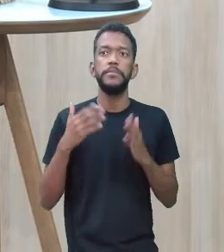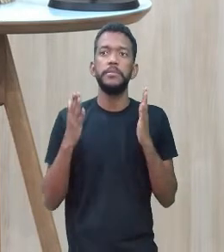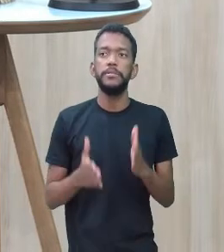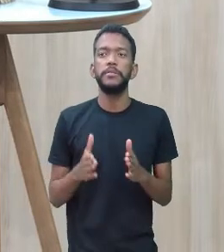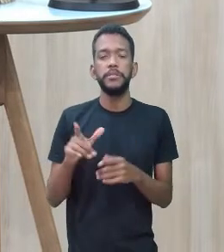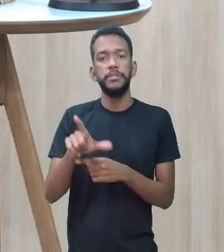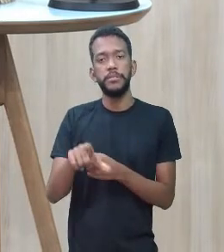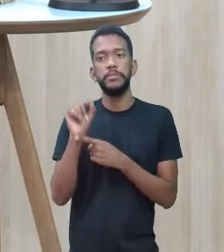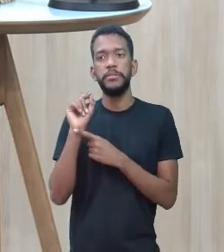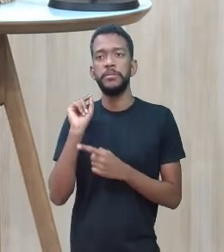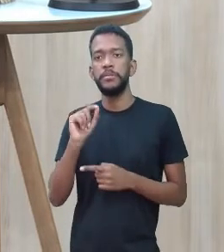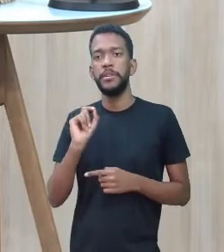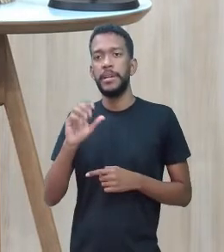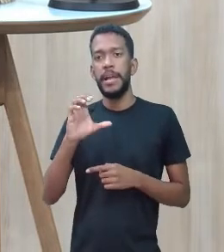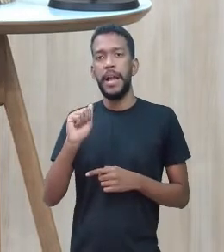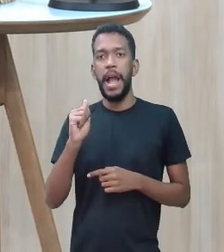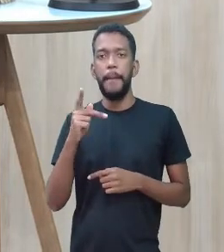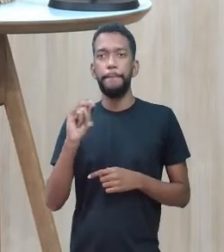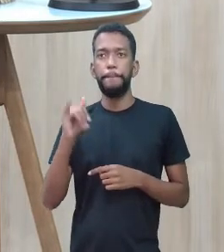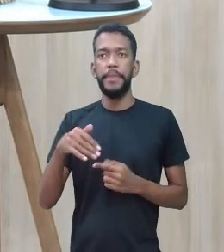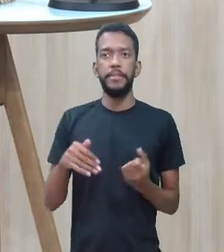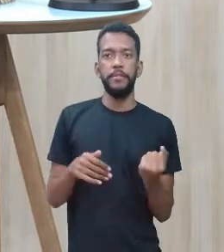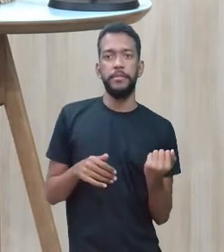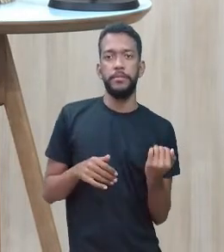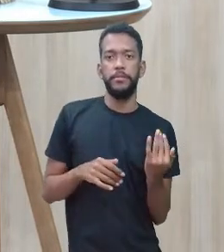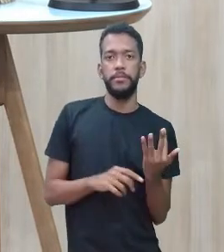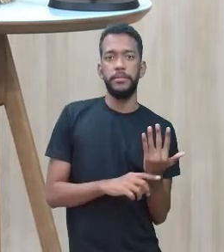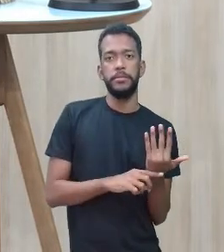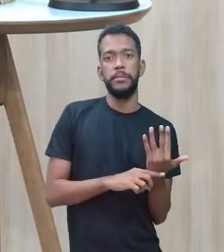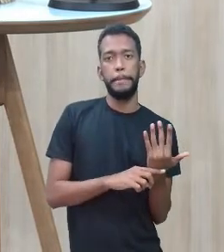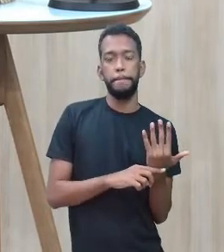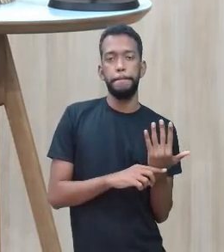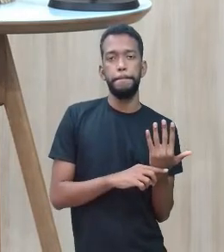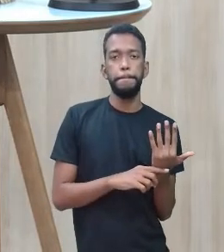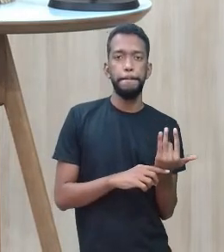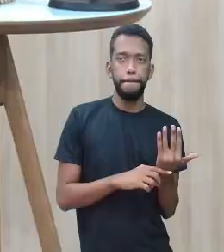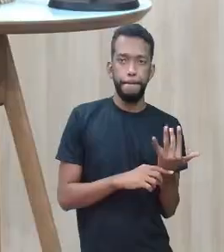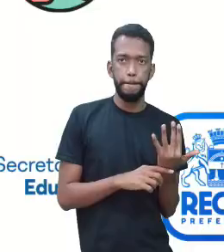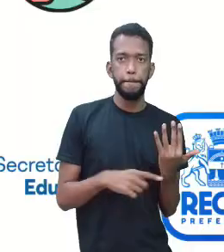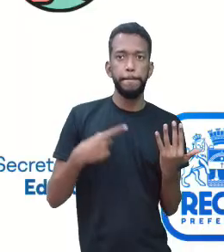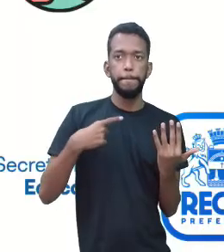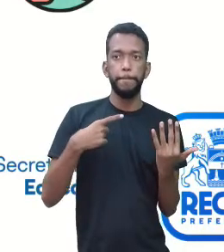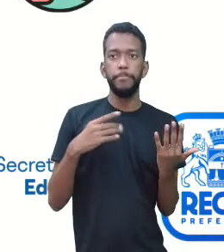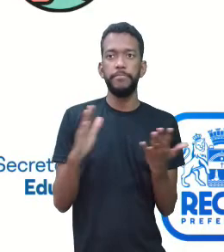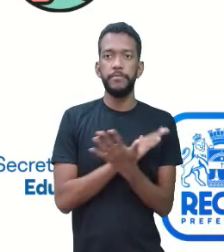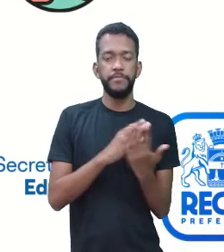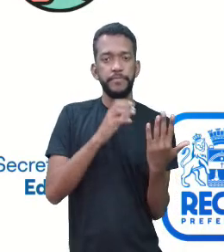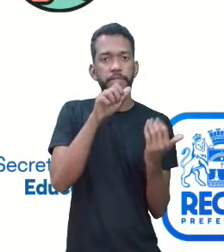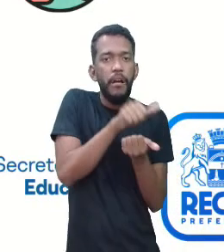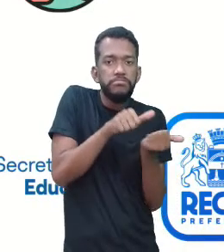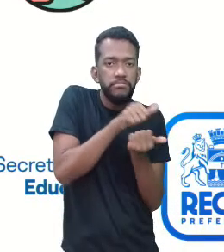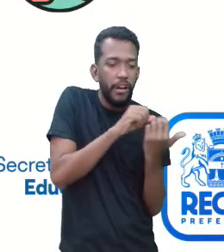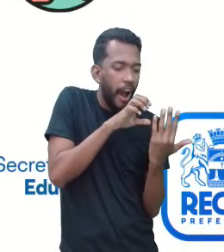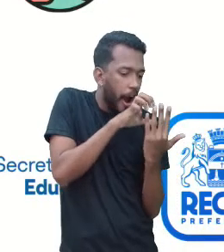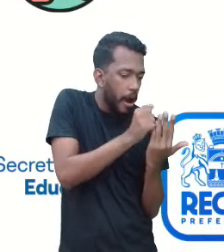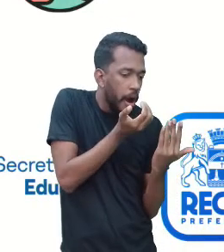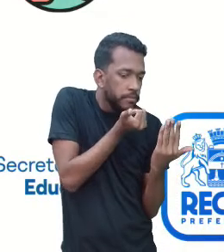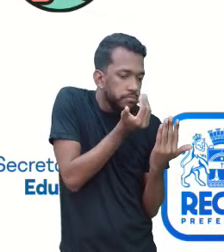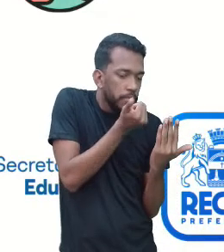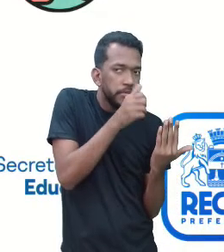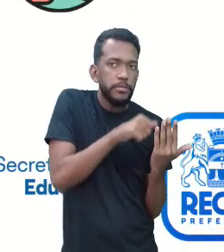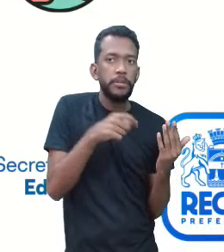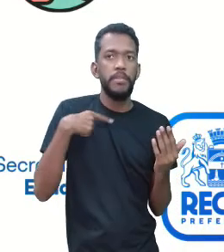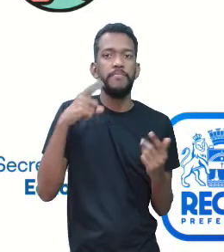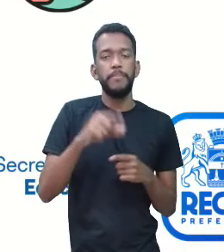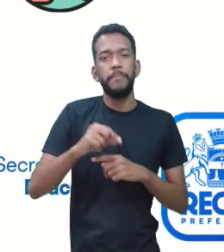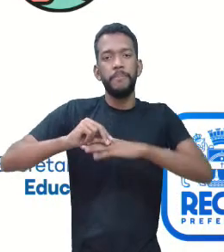capim. Então, fui lá pegar um vegetal, escolhi o capim. E aí eu tenho alguns consumidores herbívoros, né, como é o caso do